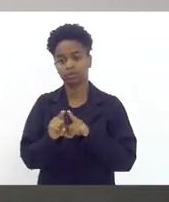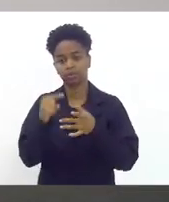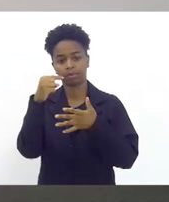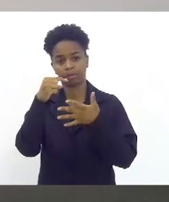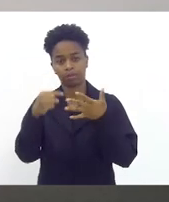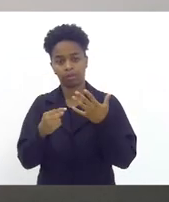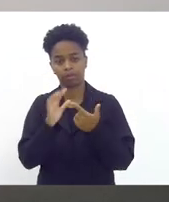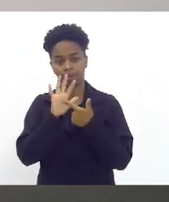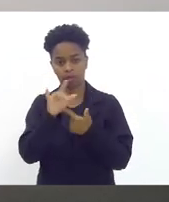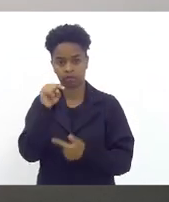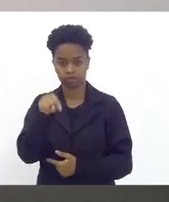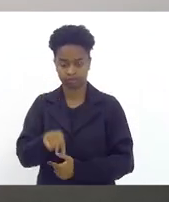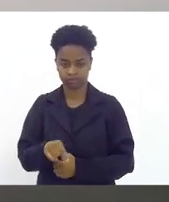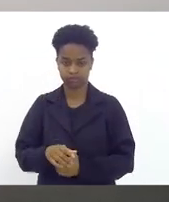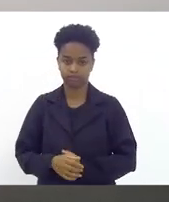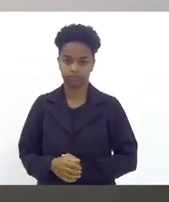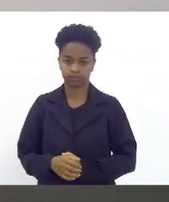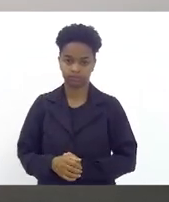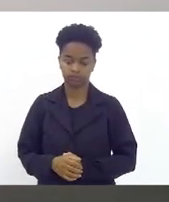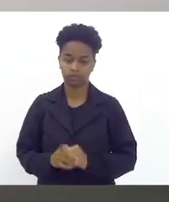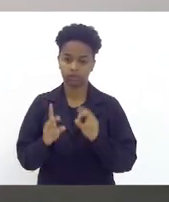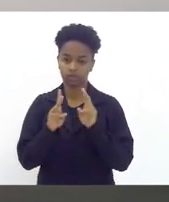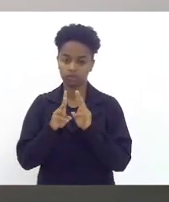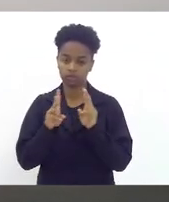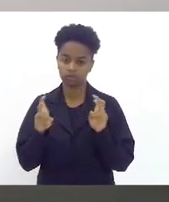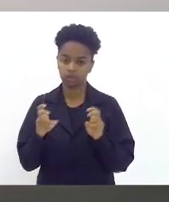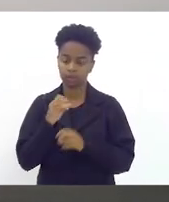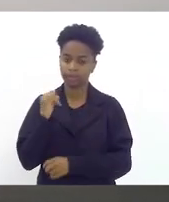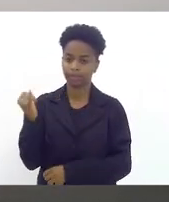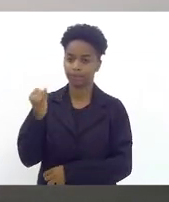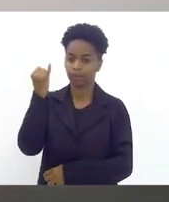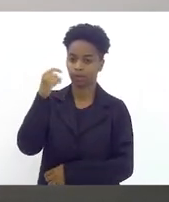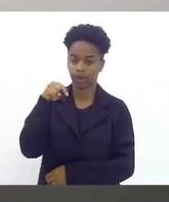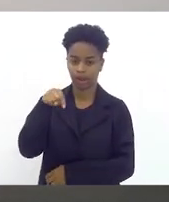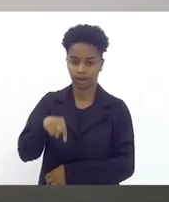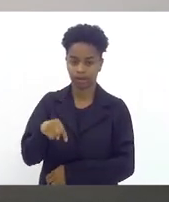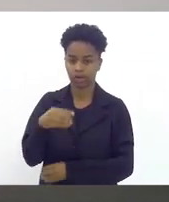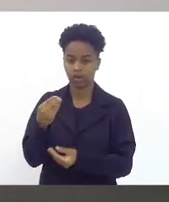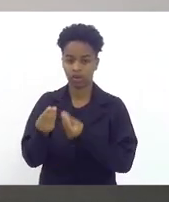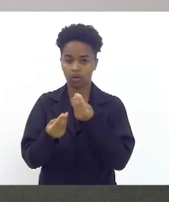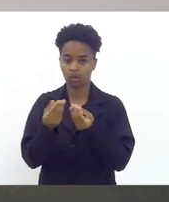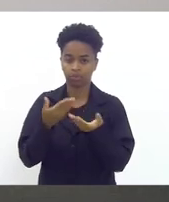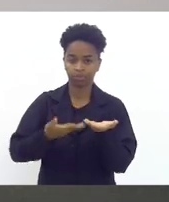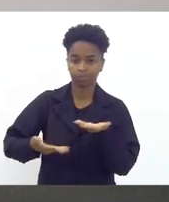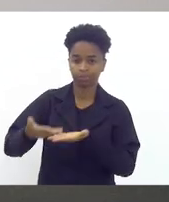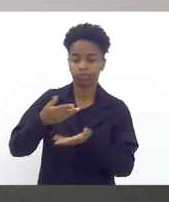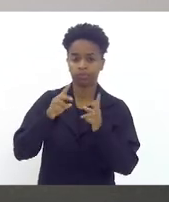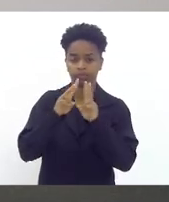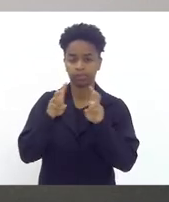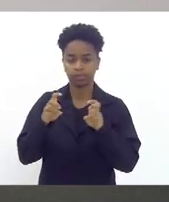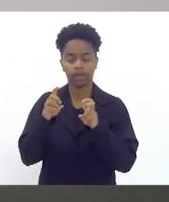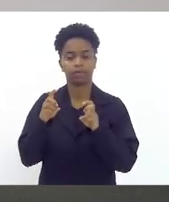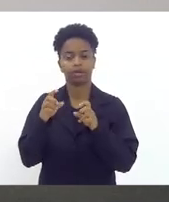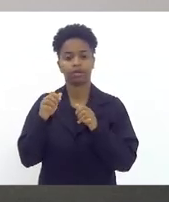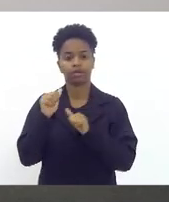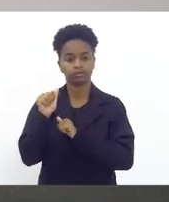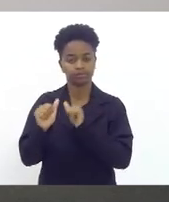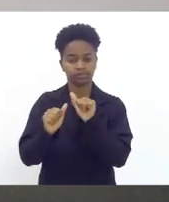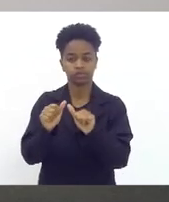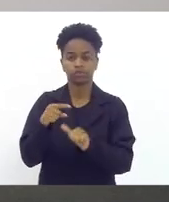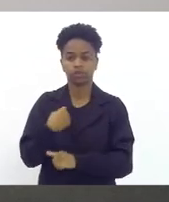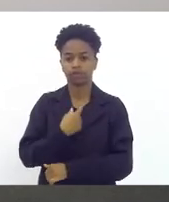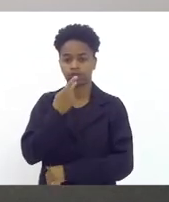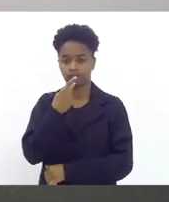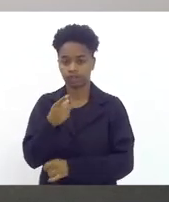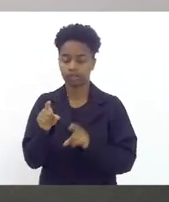que foram feitos aqui em relação à importância dessa abordagem da Restauração que quando a gente fala em restauração a gente